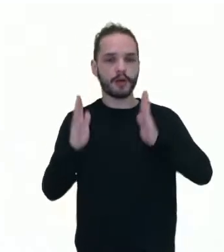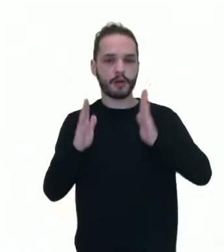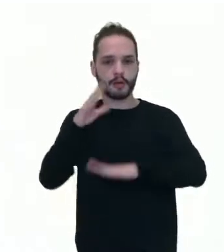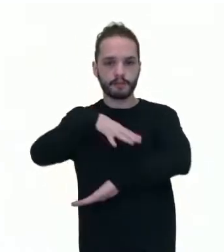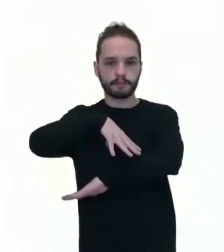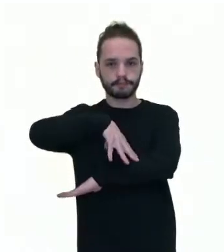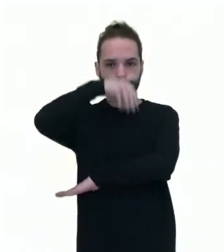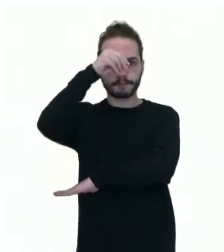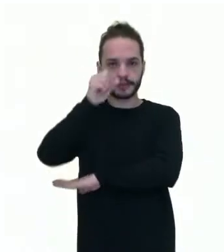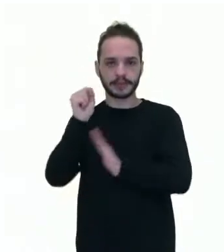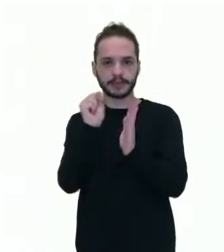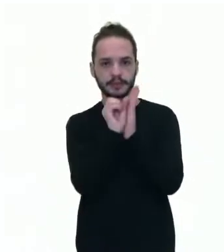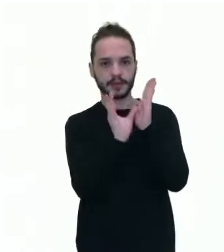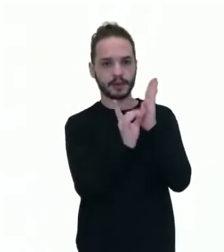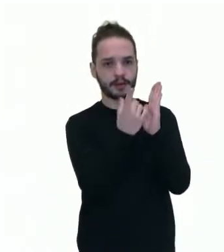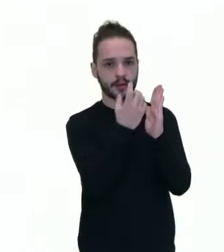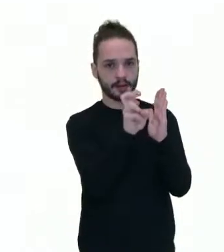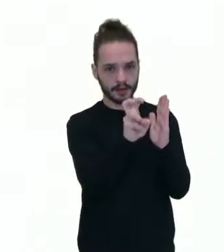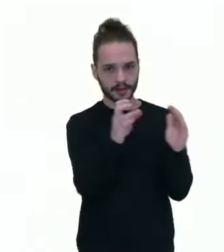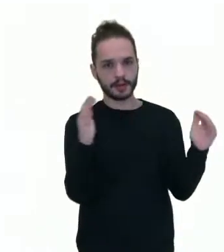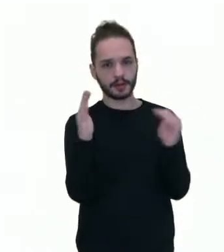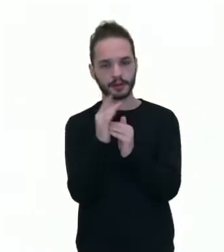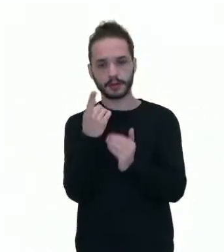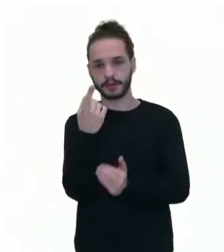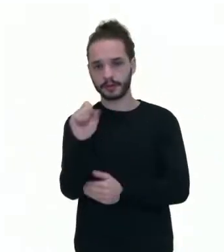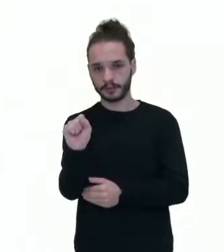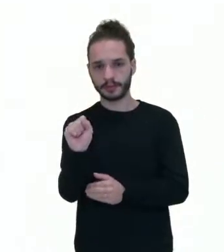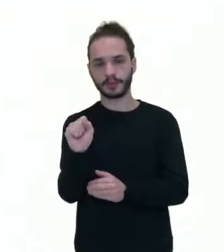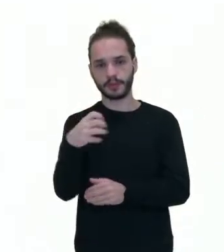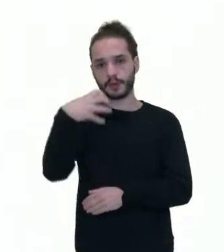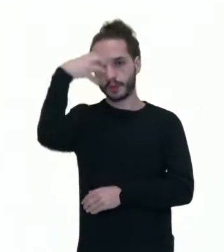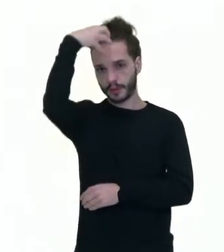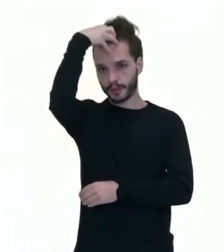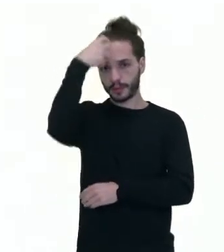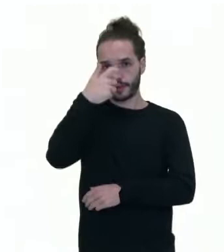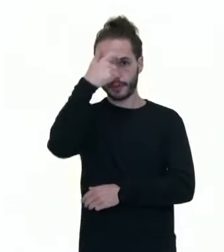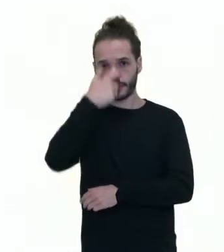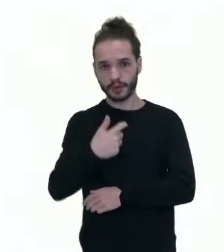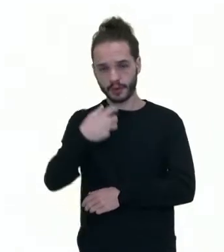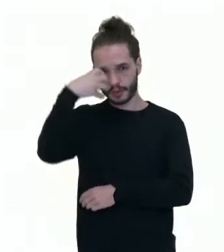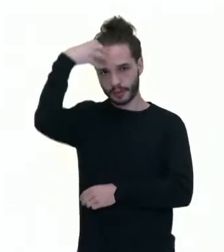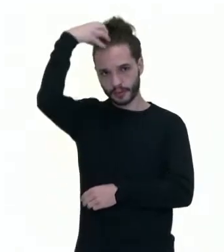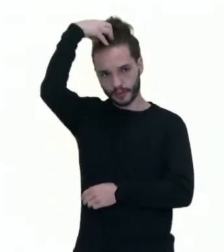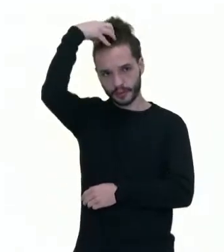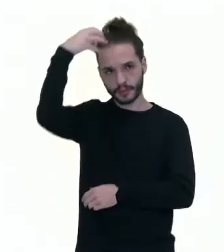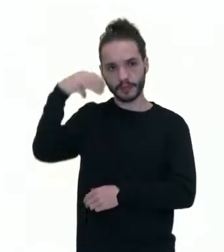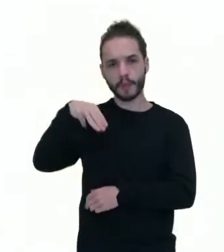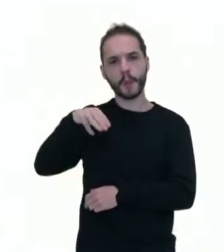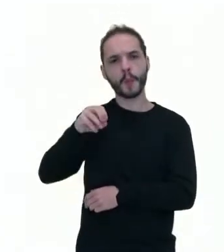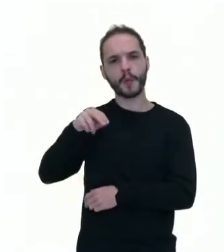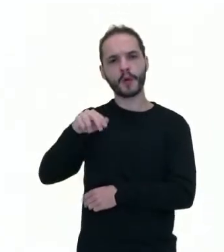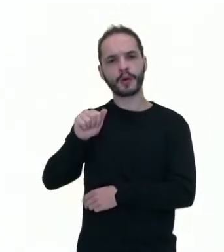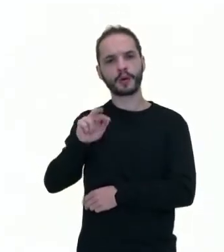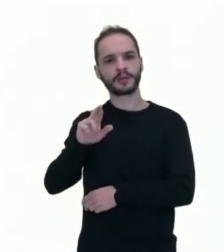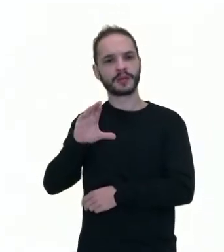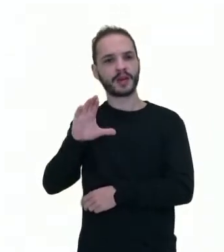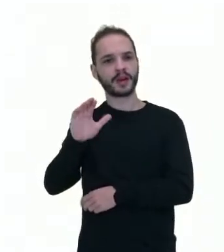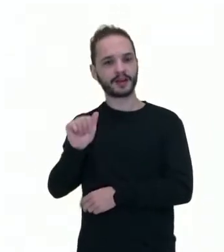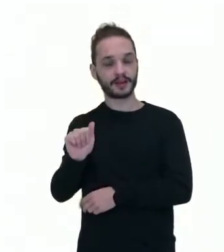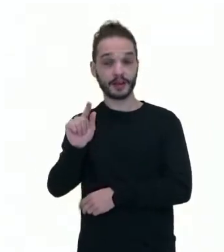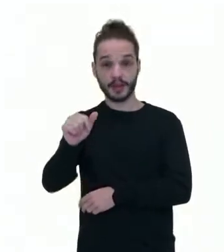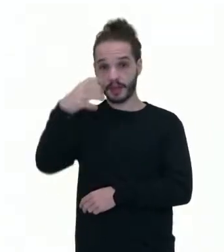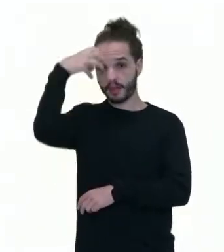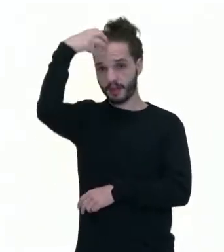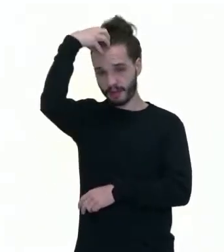século XV, ao século XVIII, no qual o monarca, sempre que a gente fala monarca, lembra? Monarquia, um